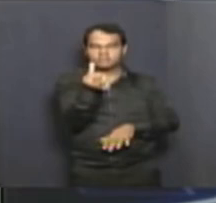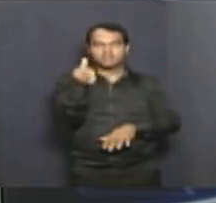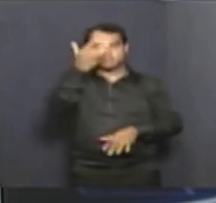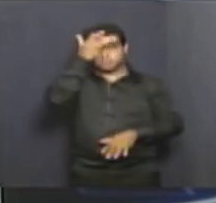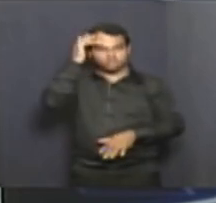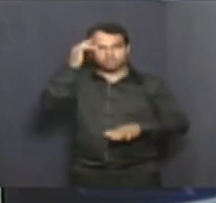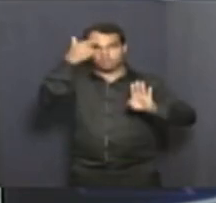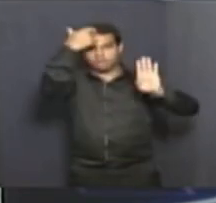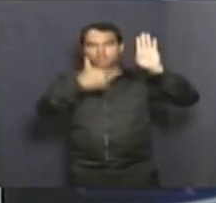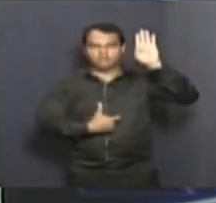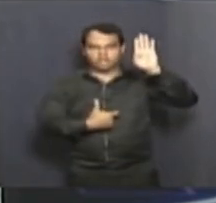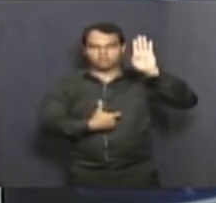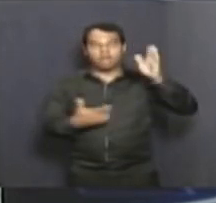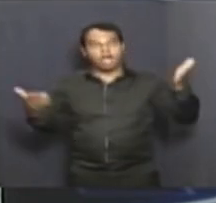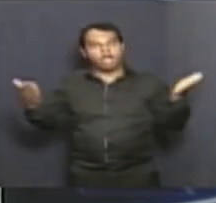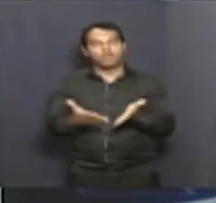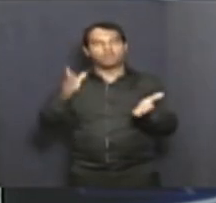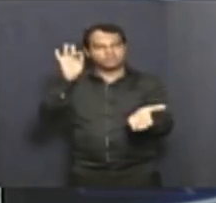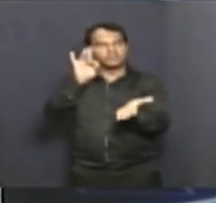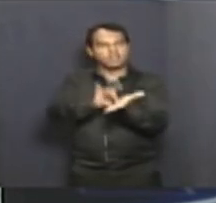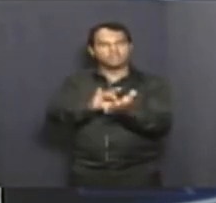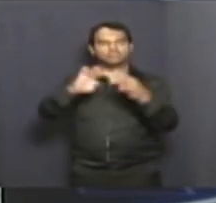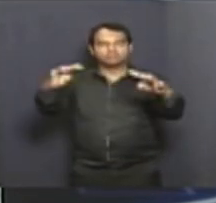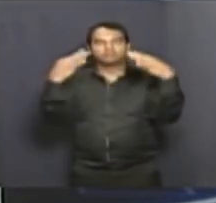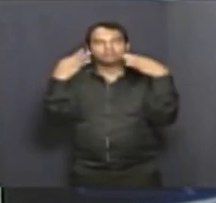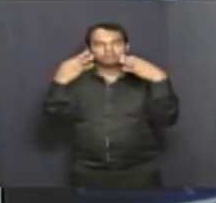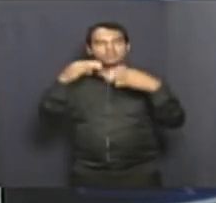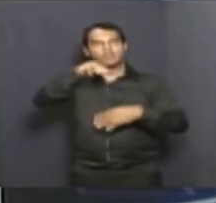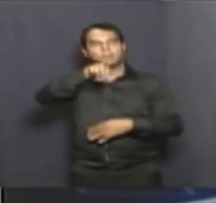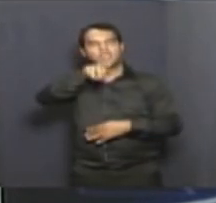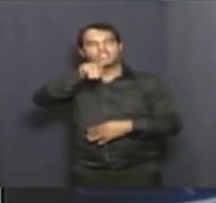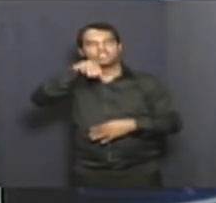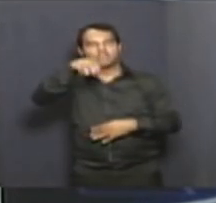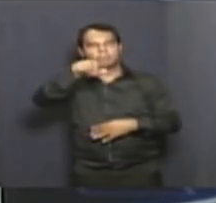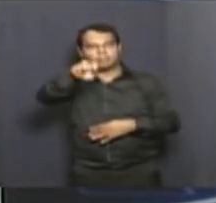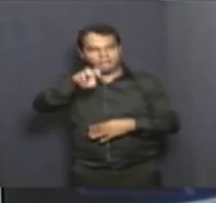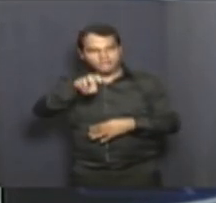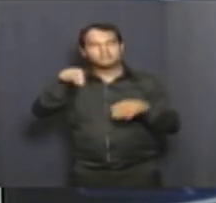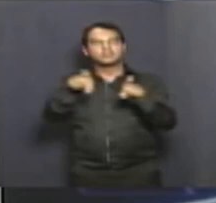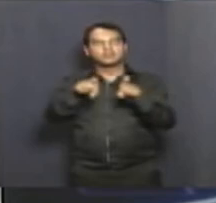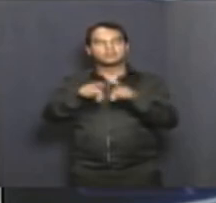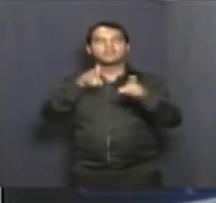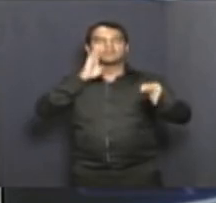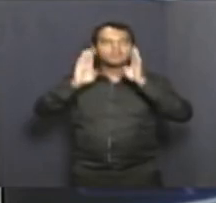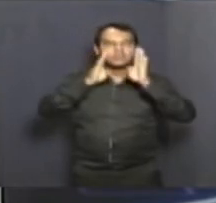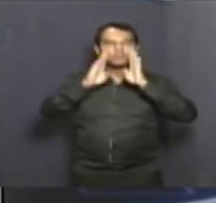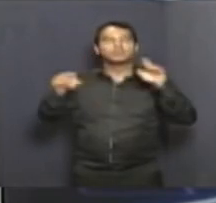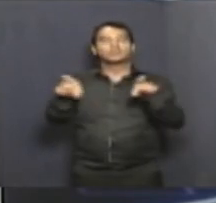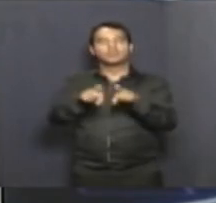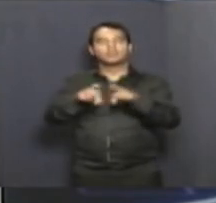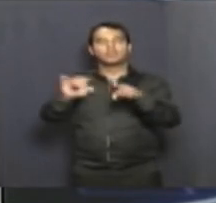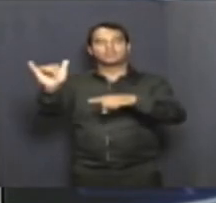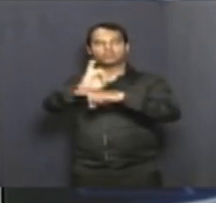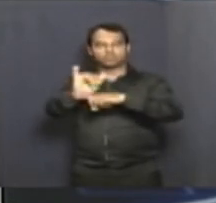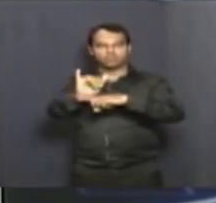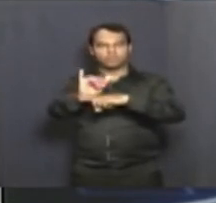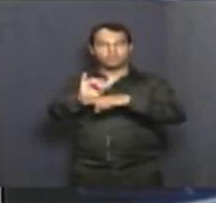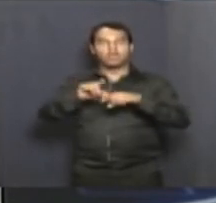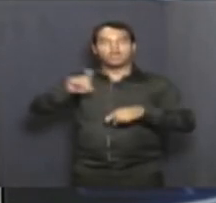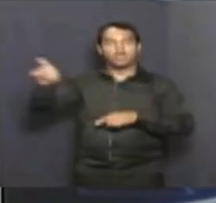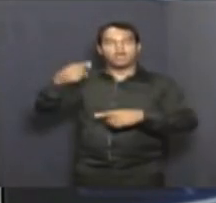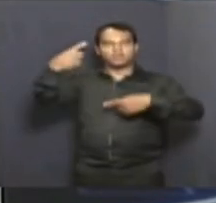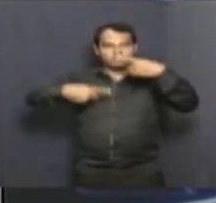nós estamos ao vivo agora no portal do jornal midiamax com transmissão simultânea no facebook e no youtube além disso o debate é